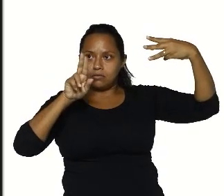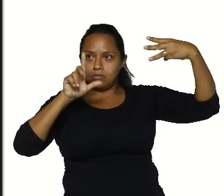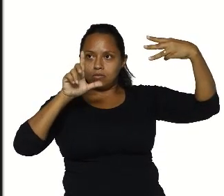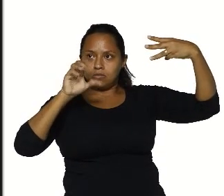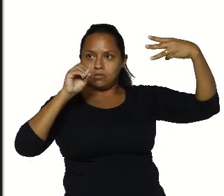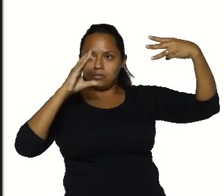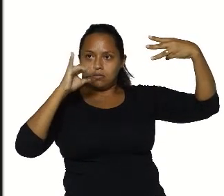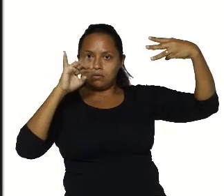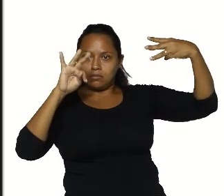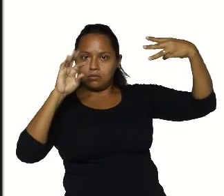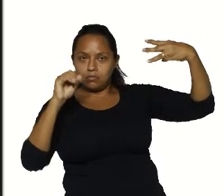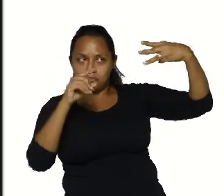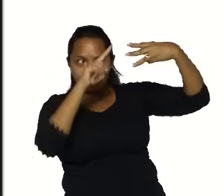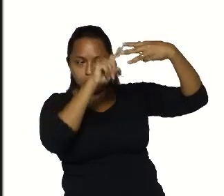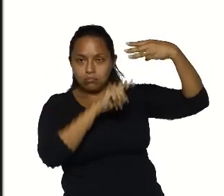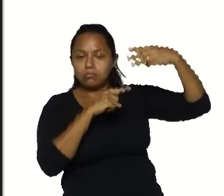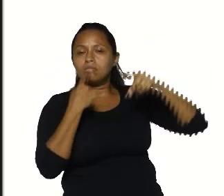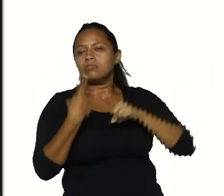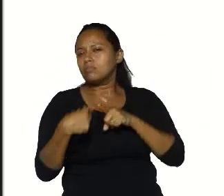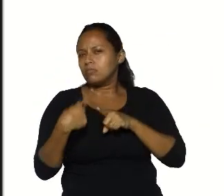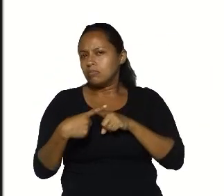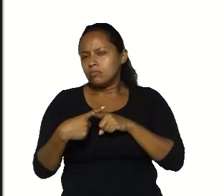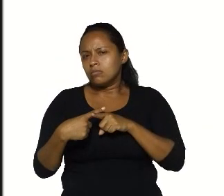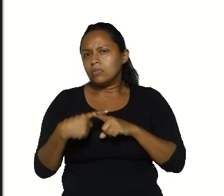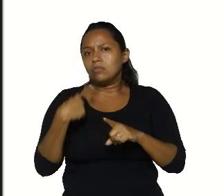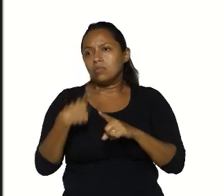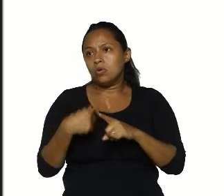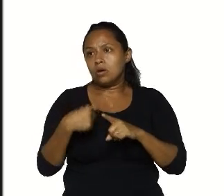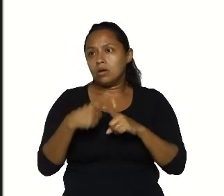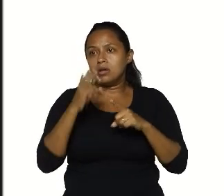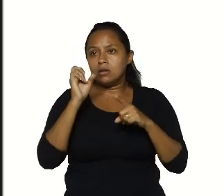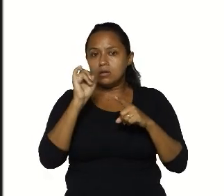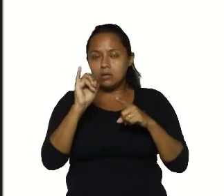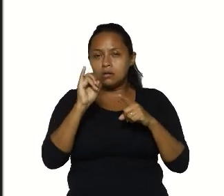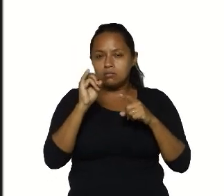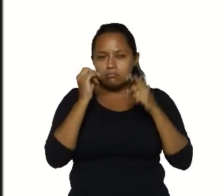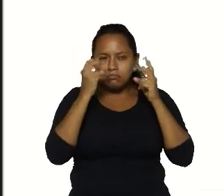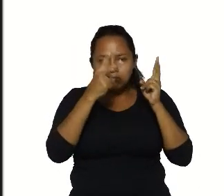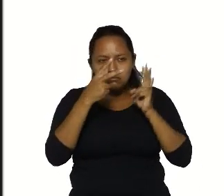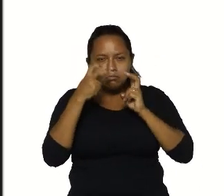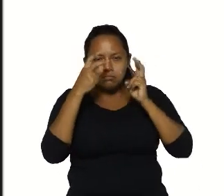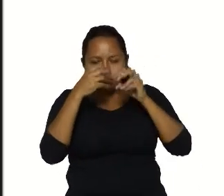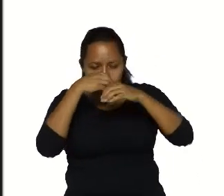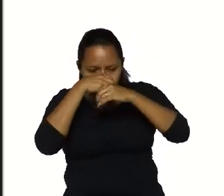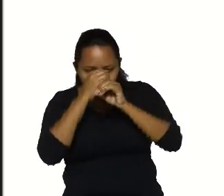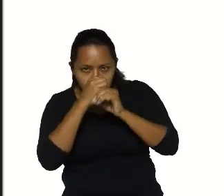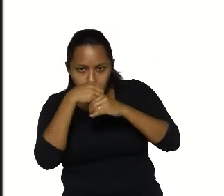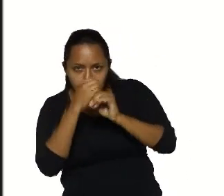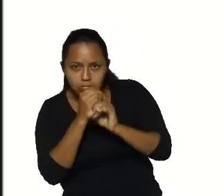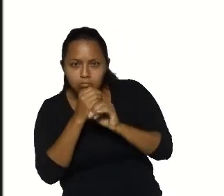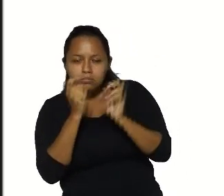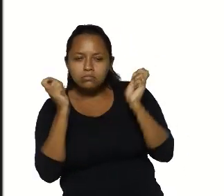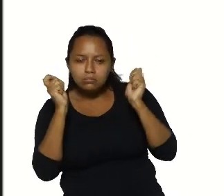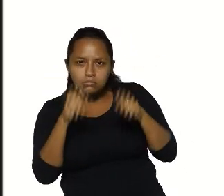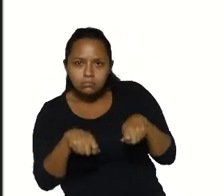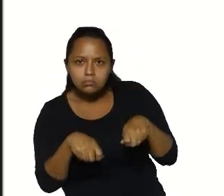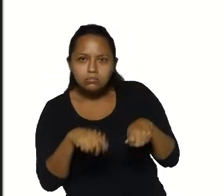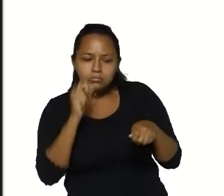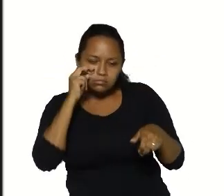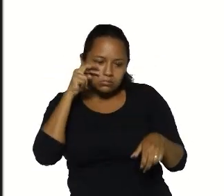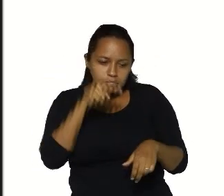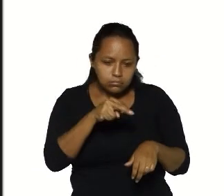esta classificação por quê? Quando coradas e observadas ao microscópio, é